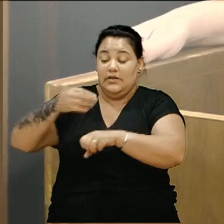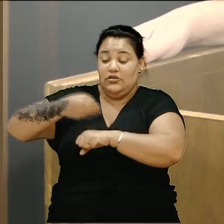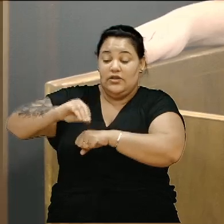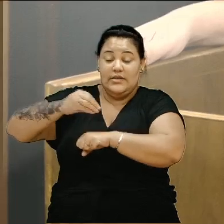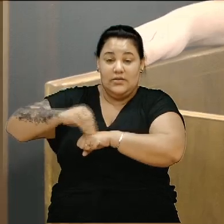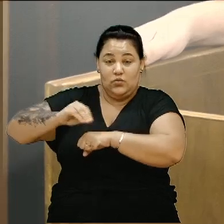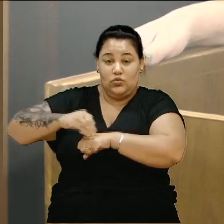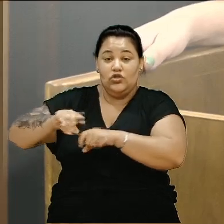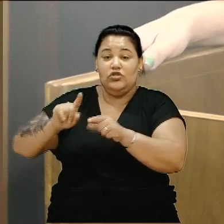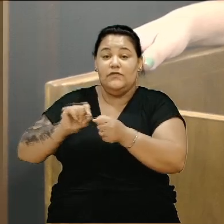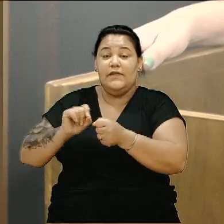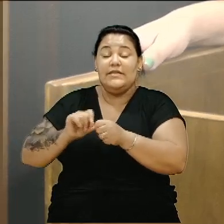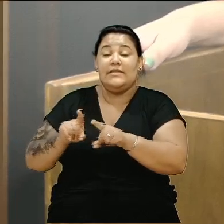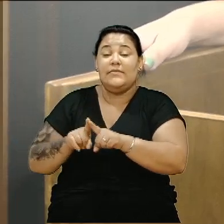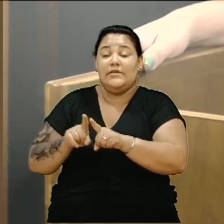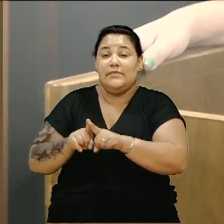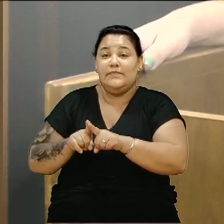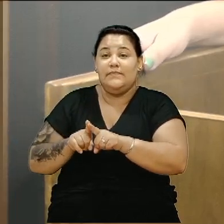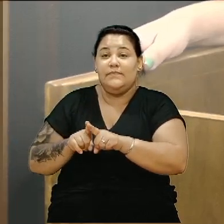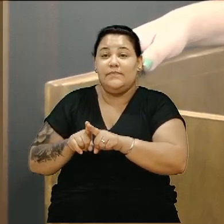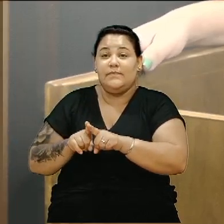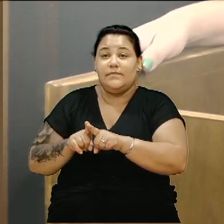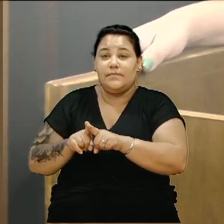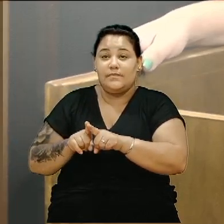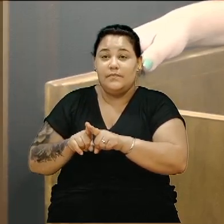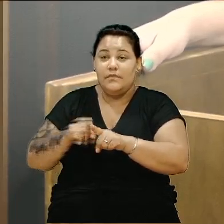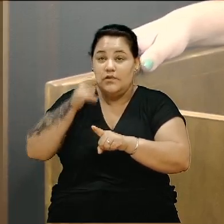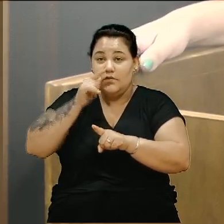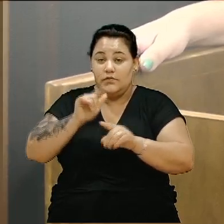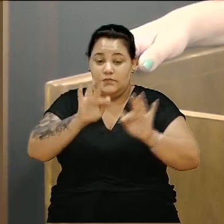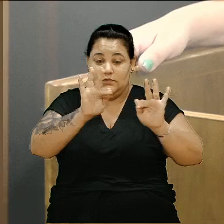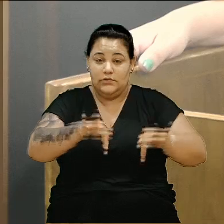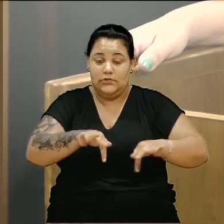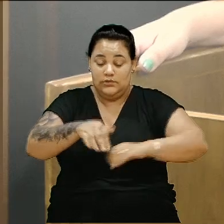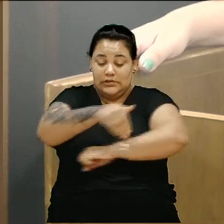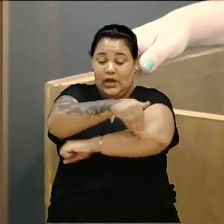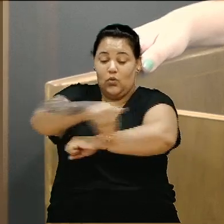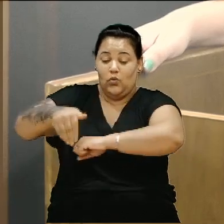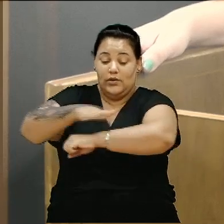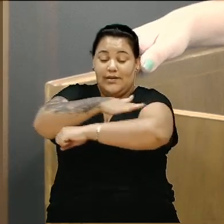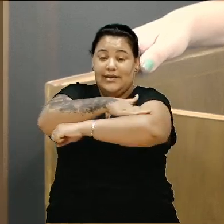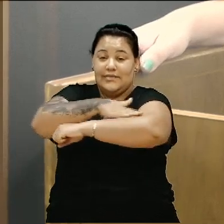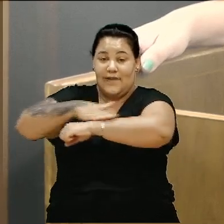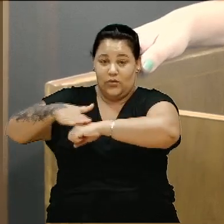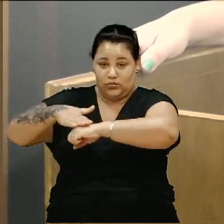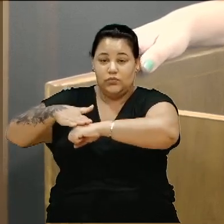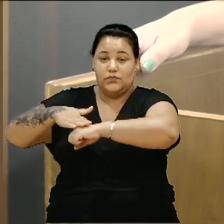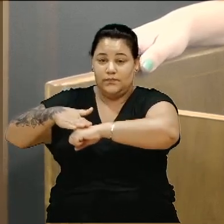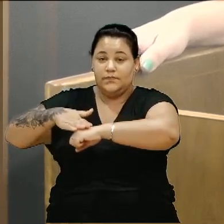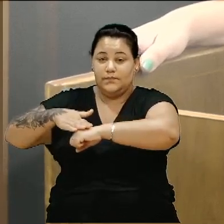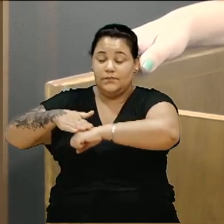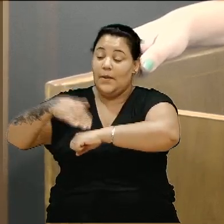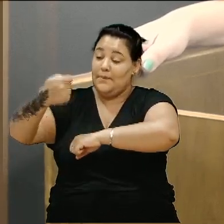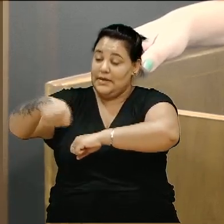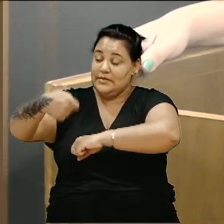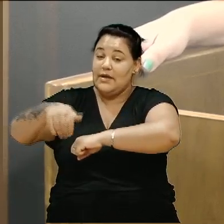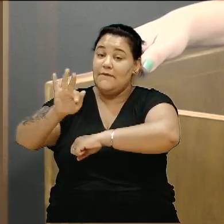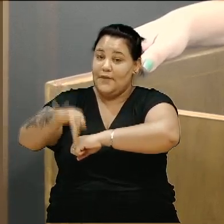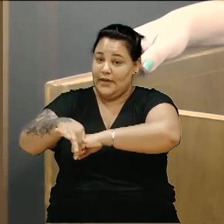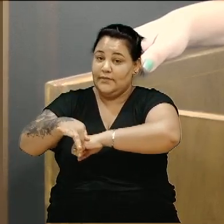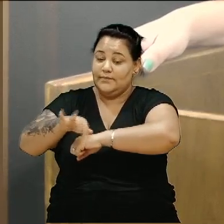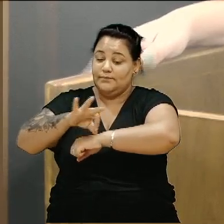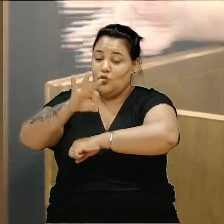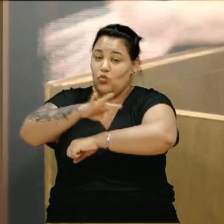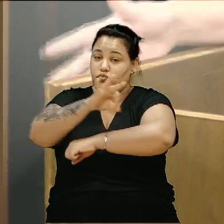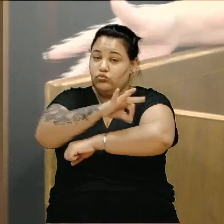fizemos as indicações para finalização das questões do asfalto, né? O asfalto que foi colocado em